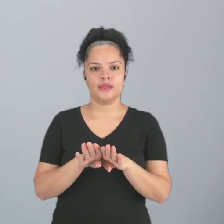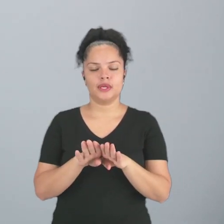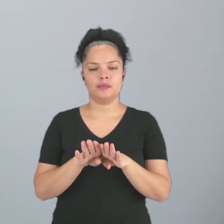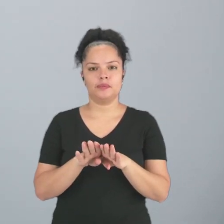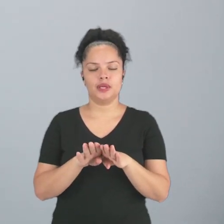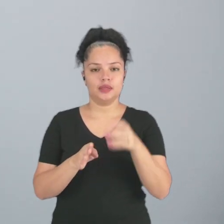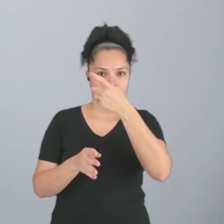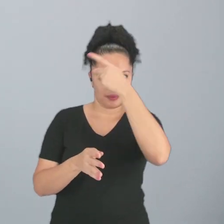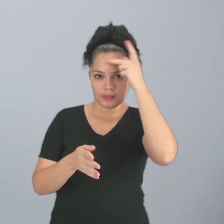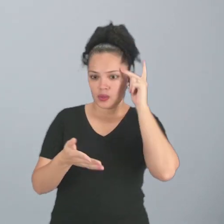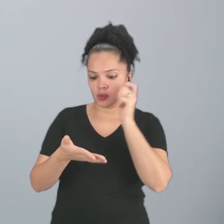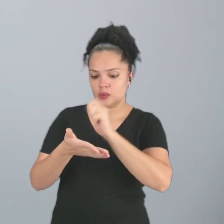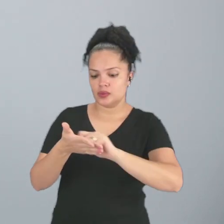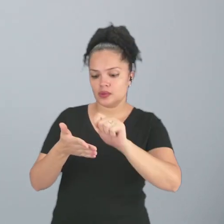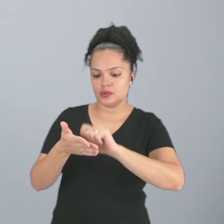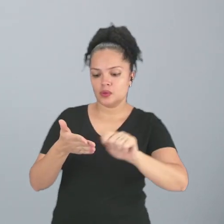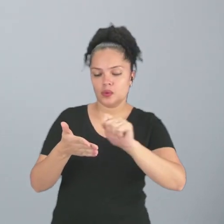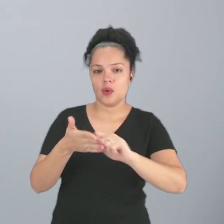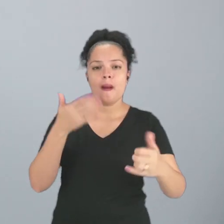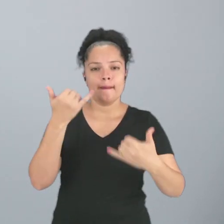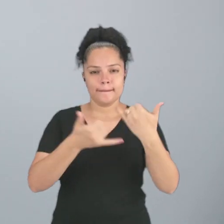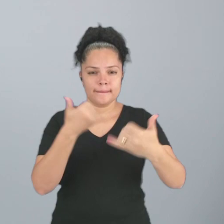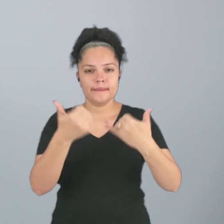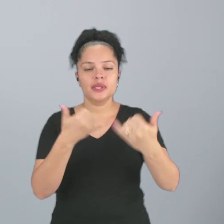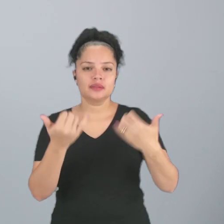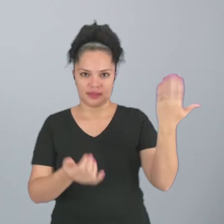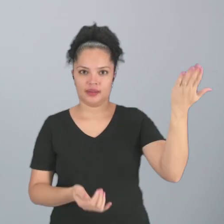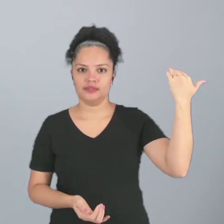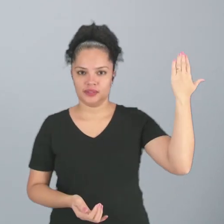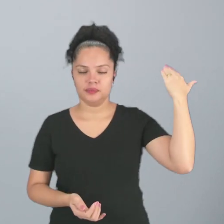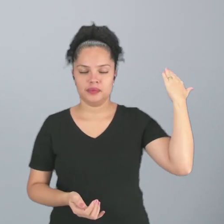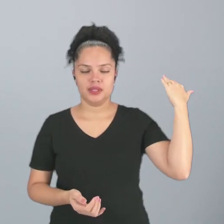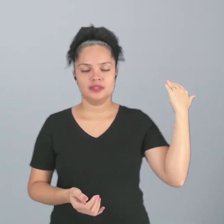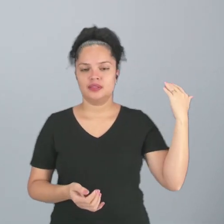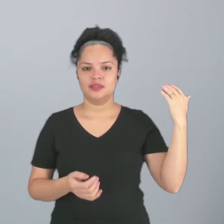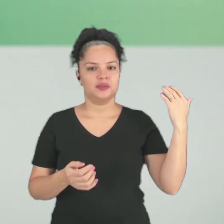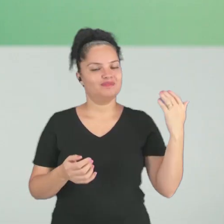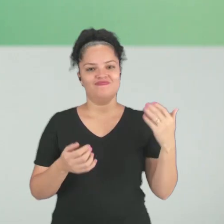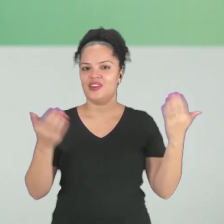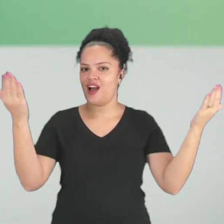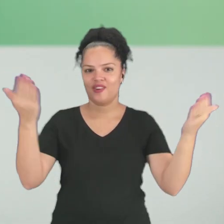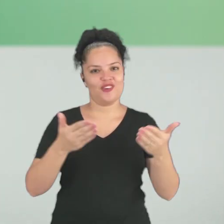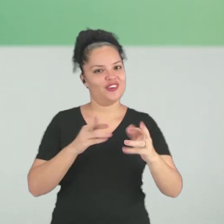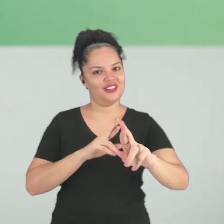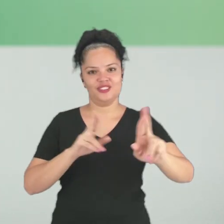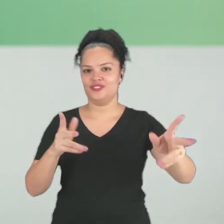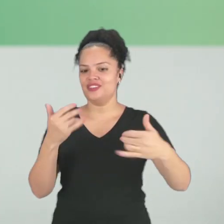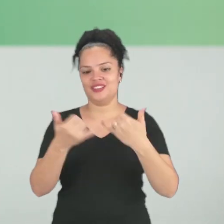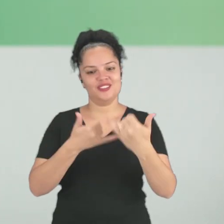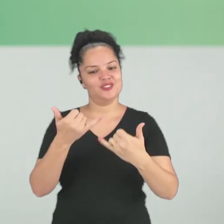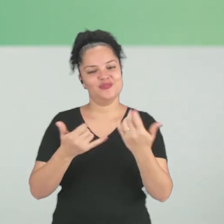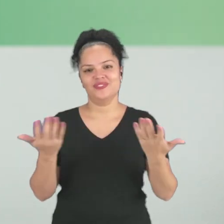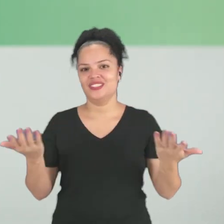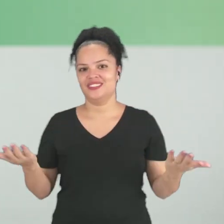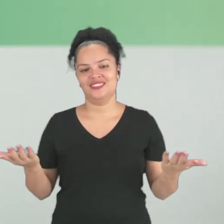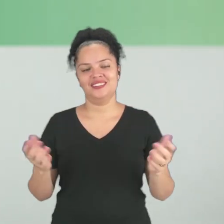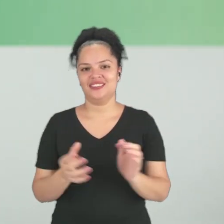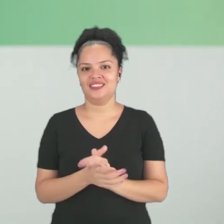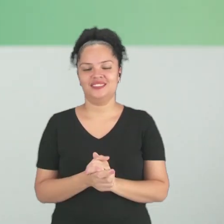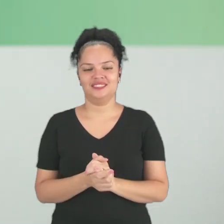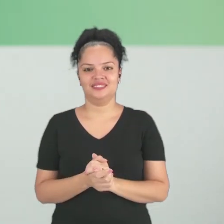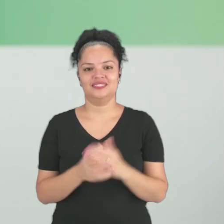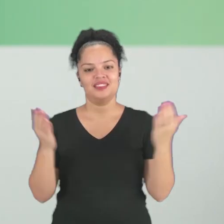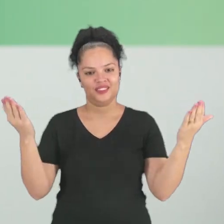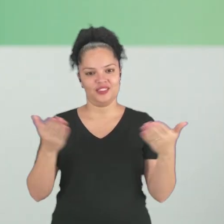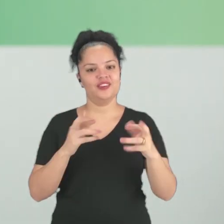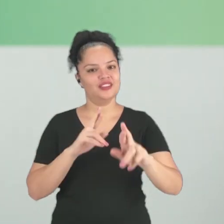autor costumava fazer, ou seja, ele brincava, ele não brinca mais. algo que era habitual na vida dele e que hoje